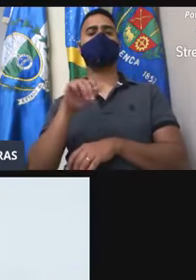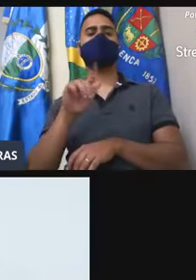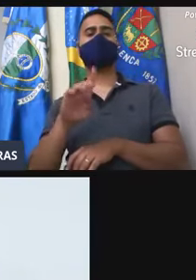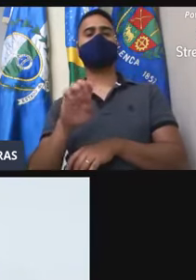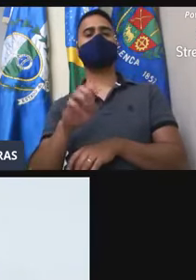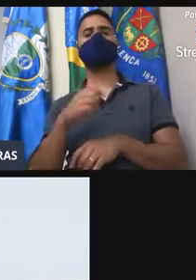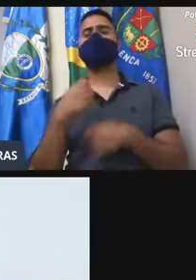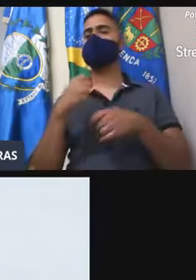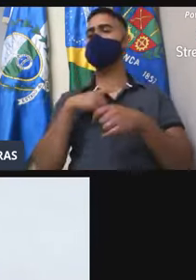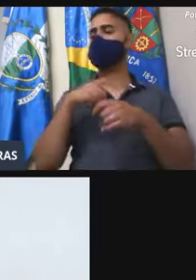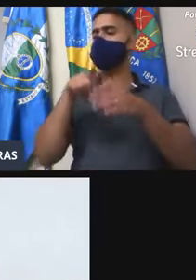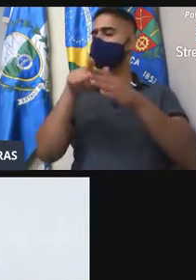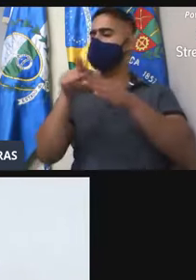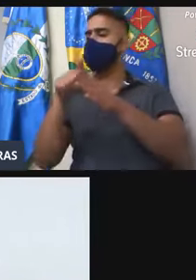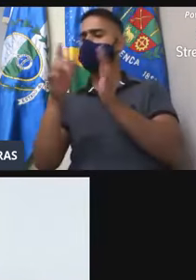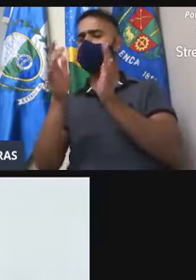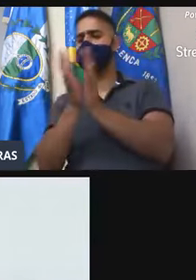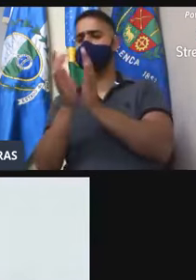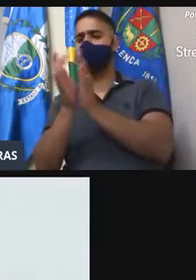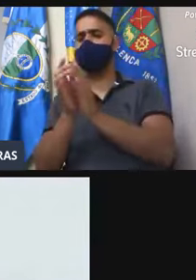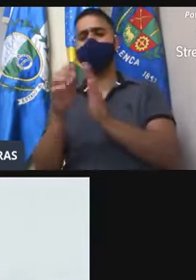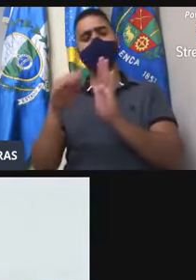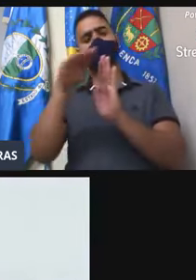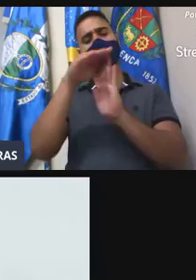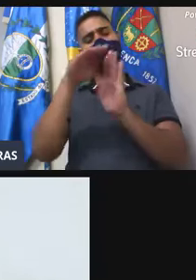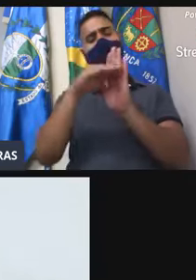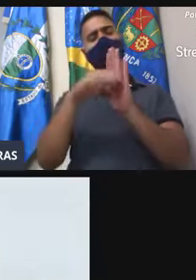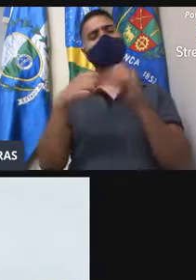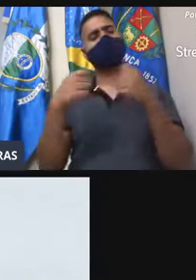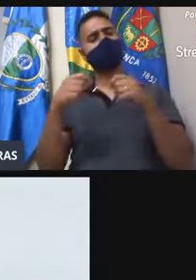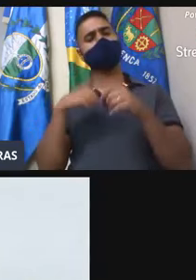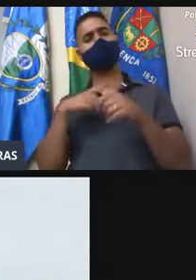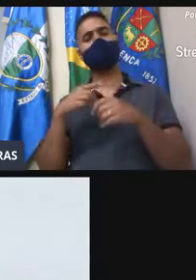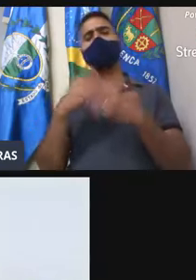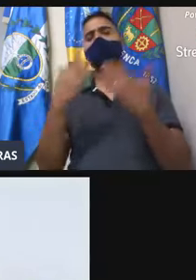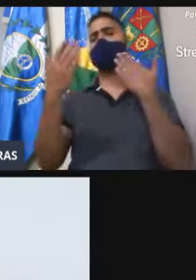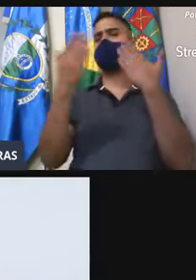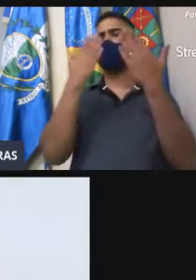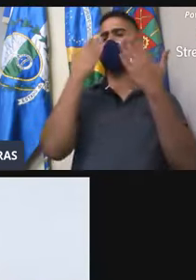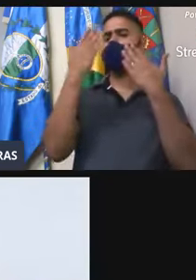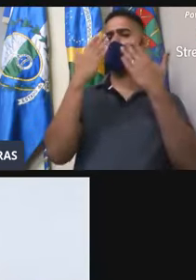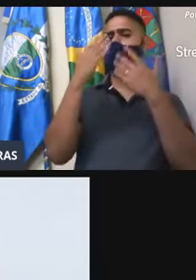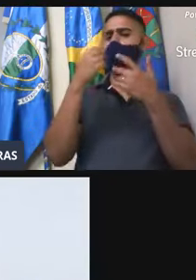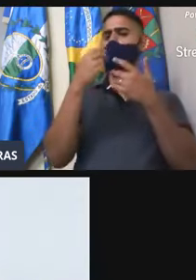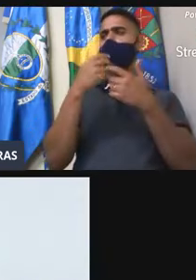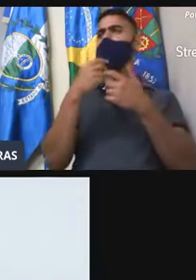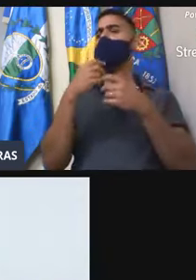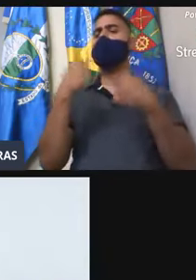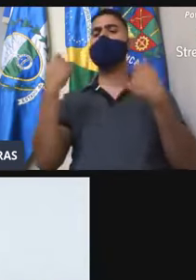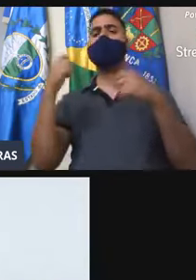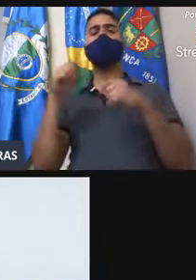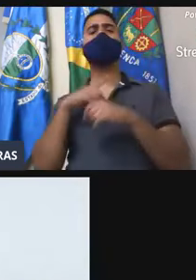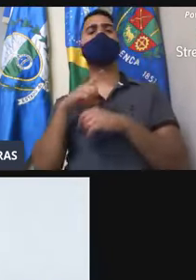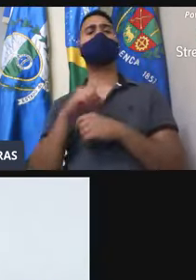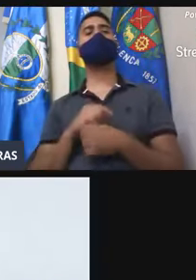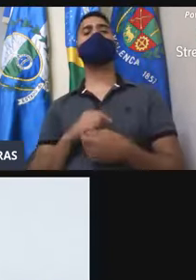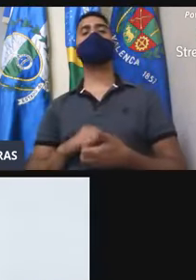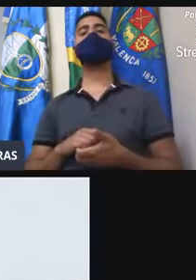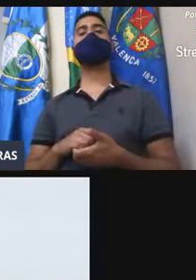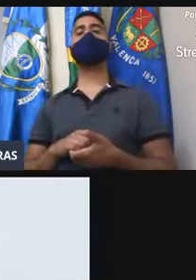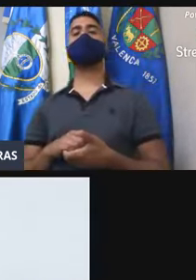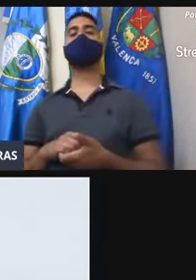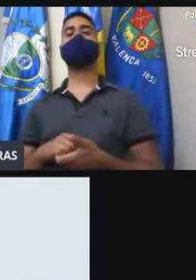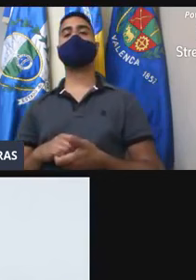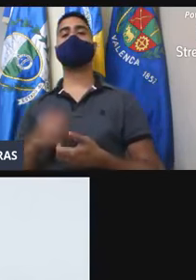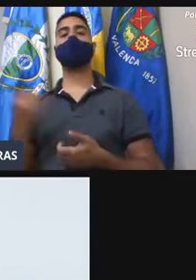de uma equipe técnica, que é composto do assistente social e ou do psicólogo em alguns momentos. Então, é fundamental, até para